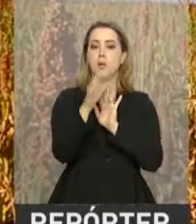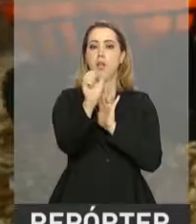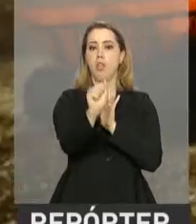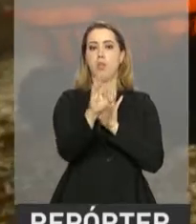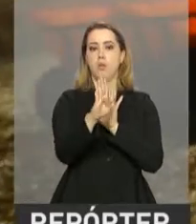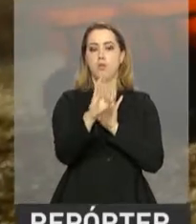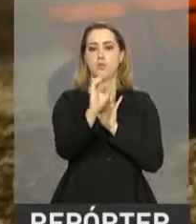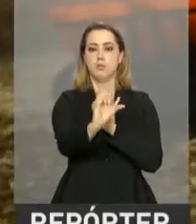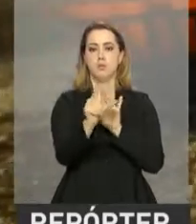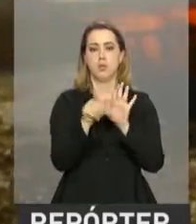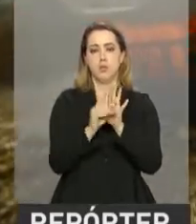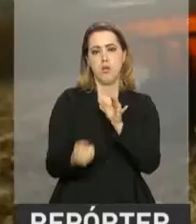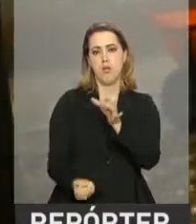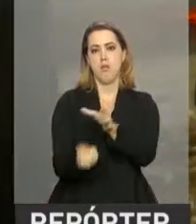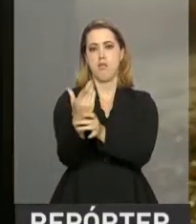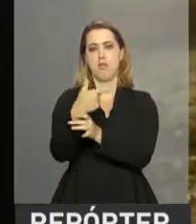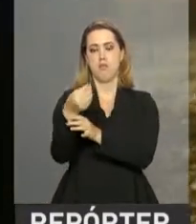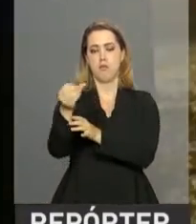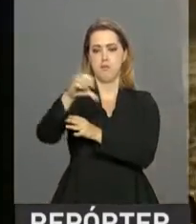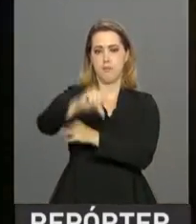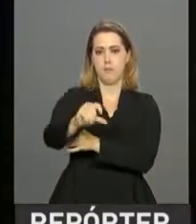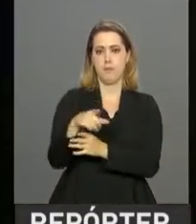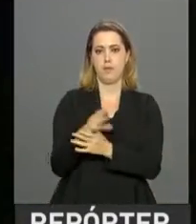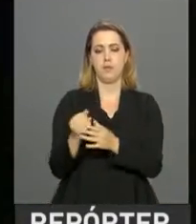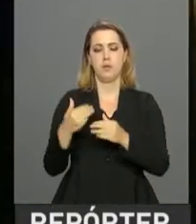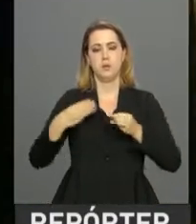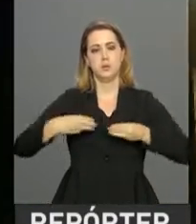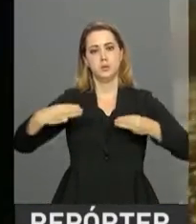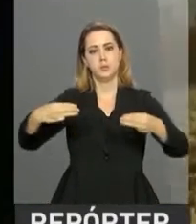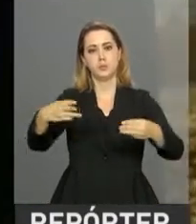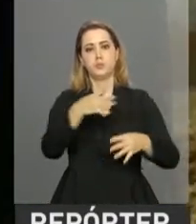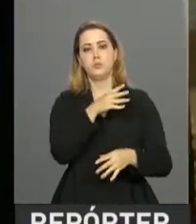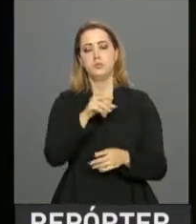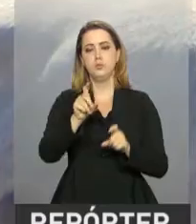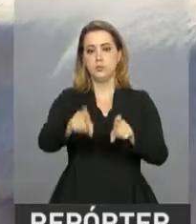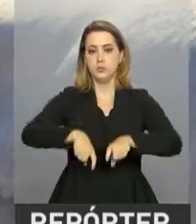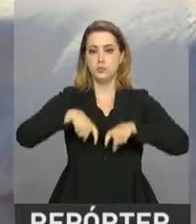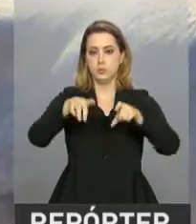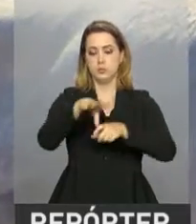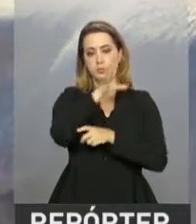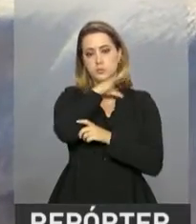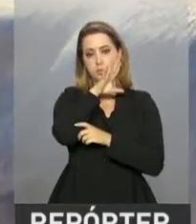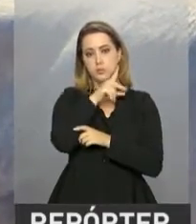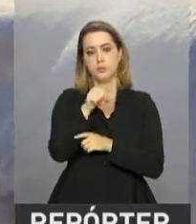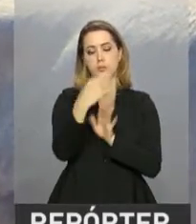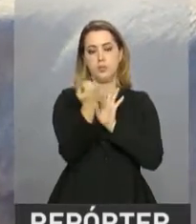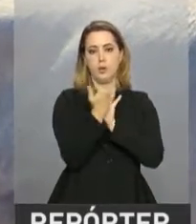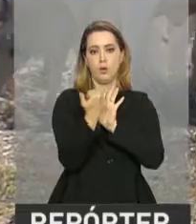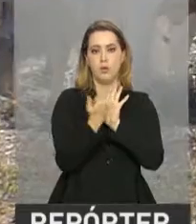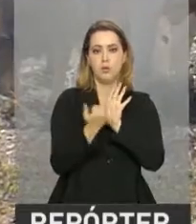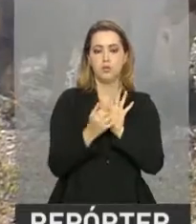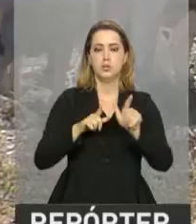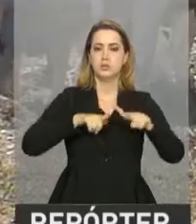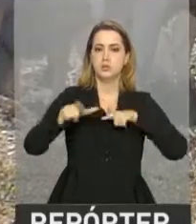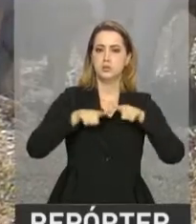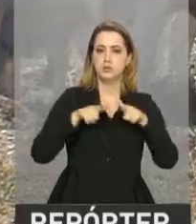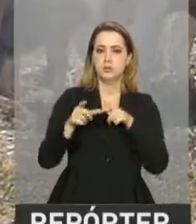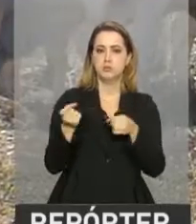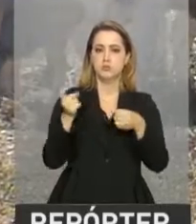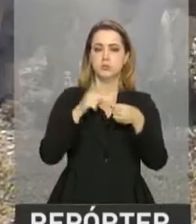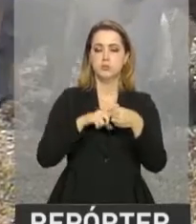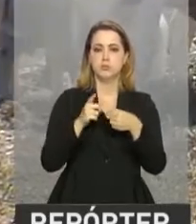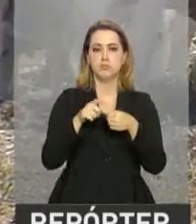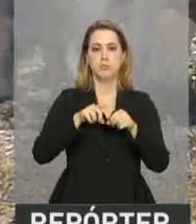criado em 2009 pelo ministério da pecuária agricultura e abastecimento o plano prevê ações como recuperação de